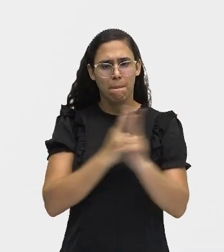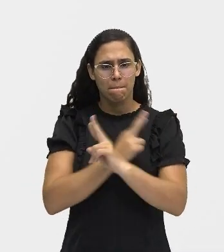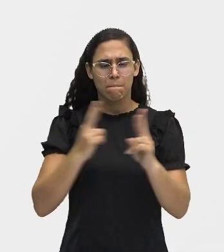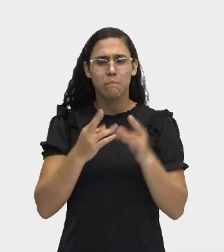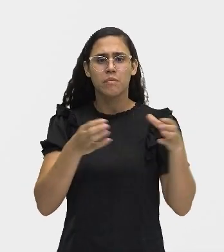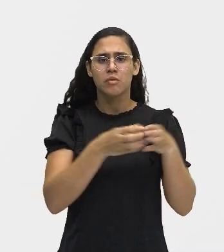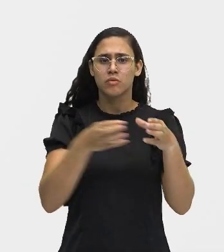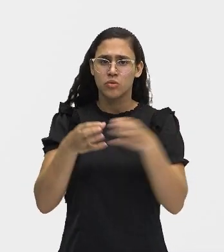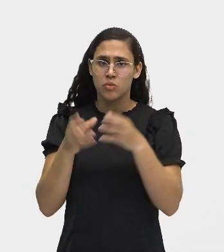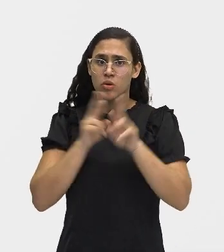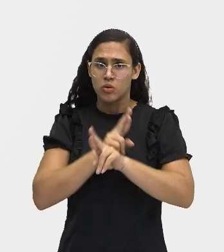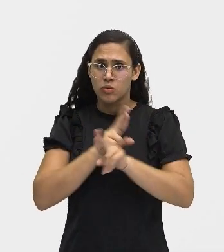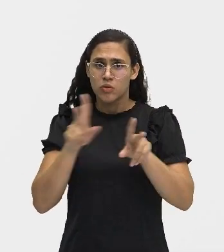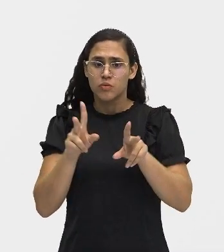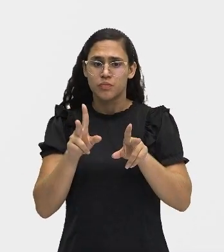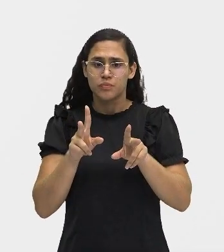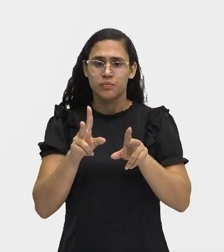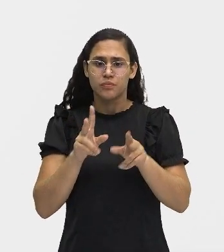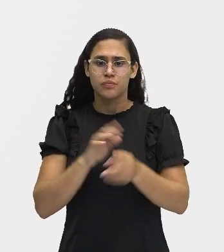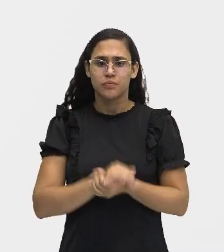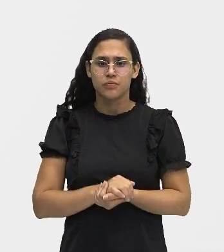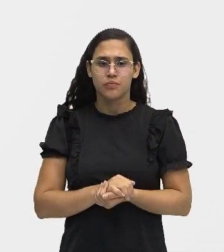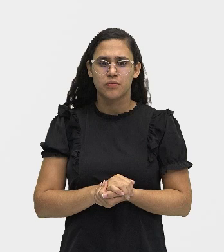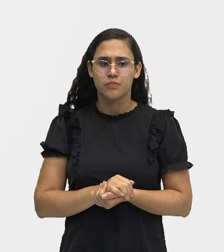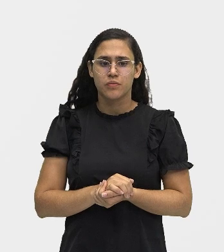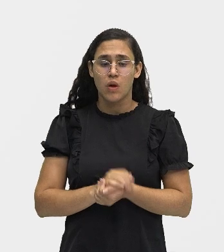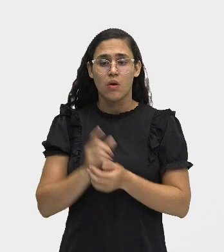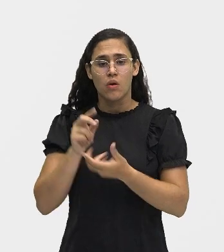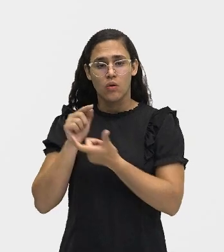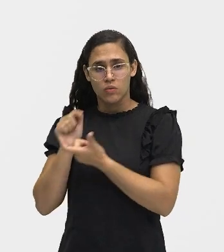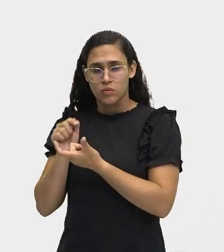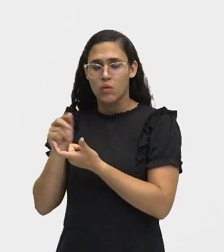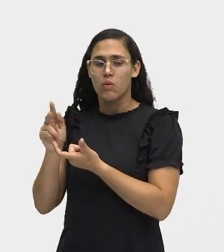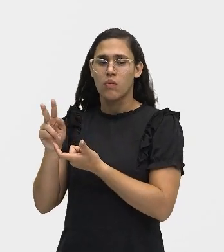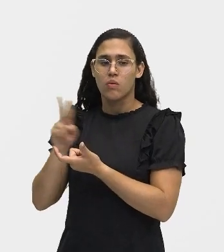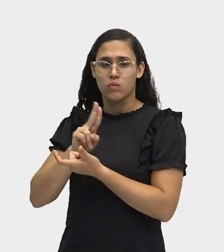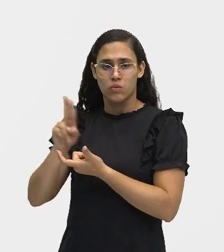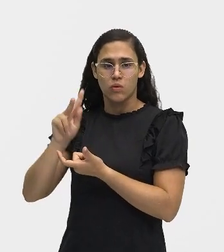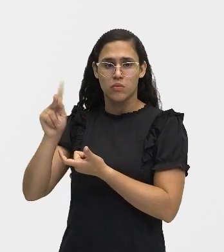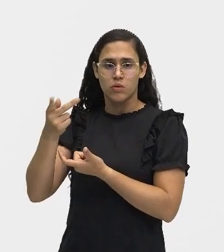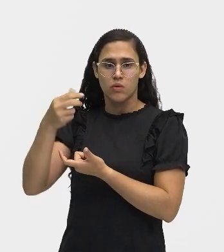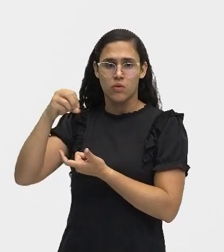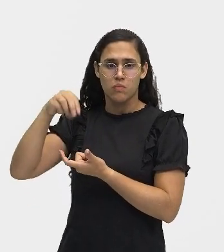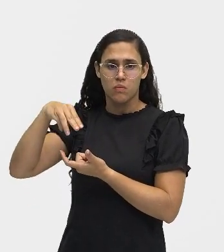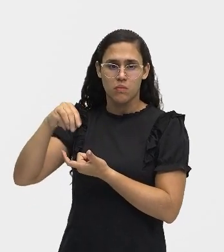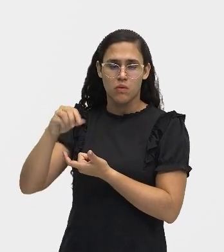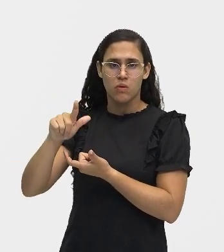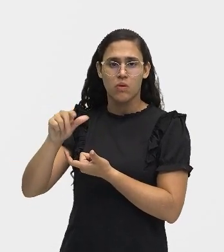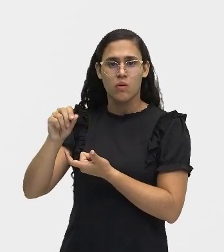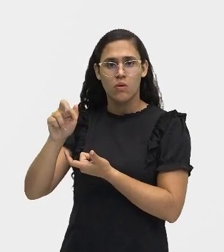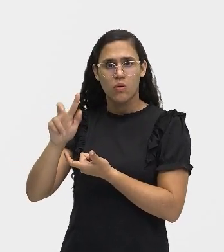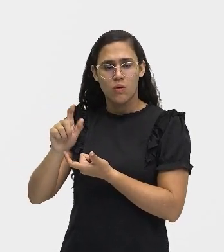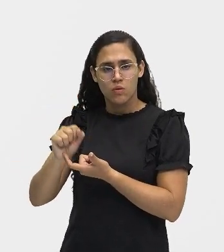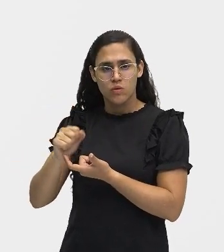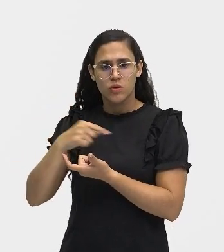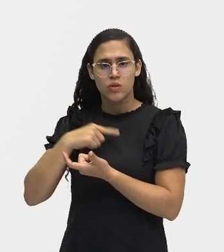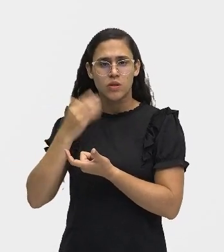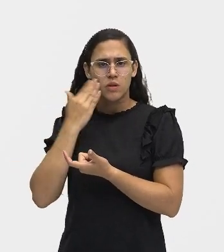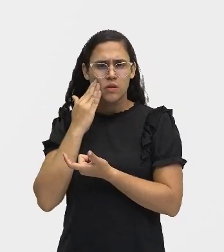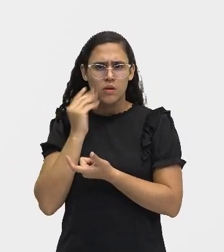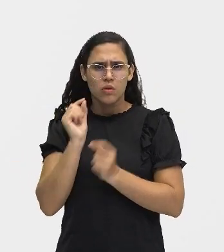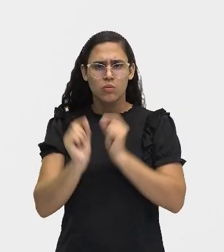diferentes, geralmente vão ser chamados de genes homólogos ou ortólogos, né? Para entender como essas espécies